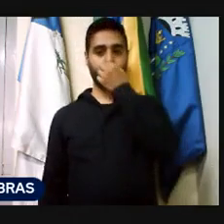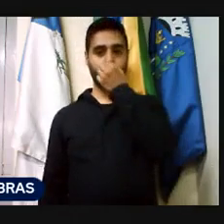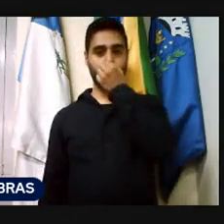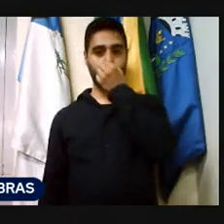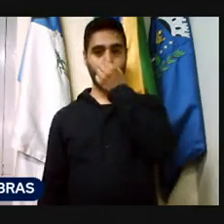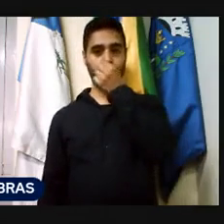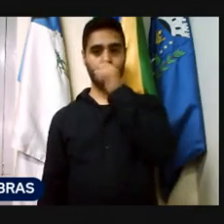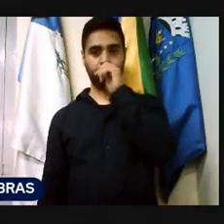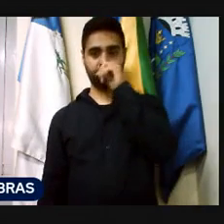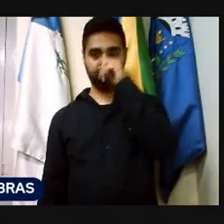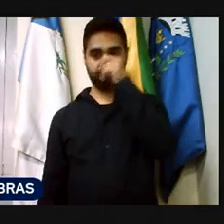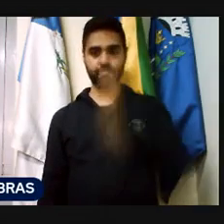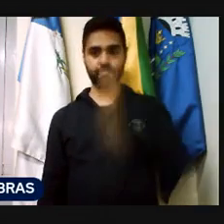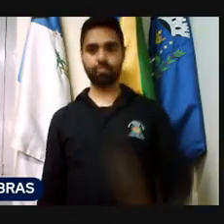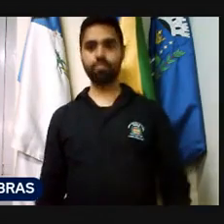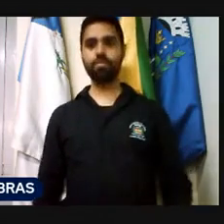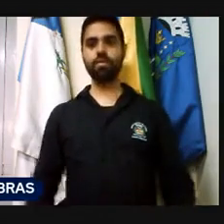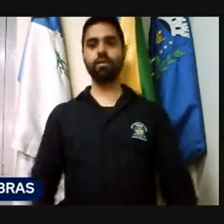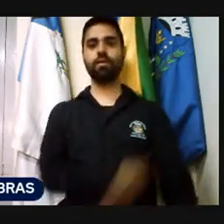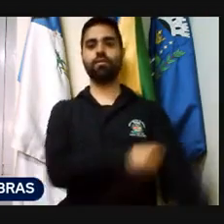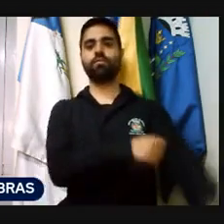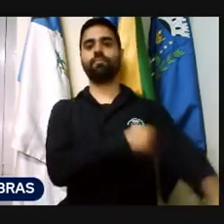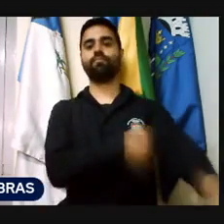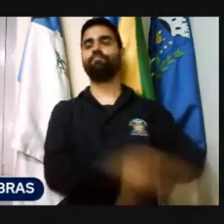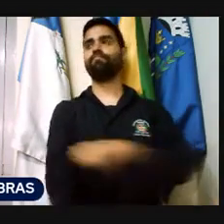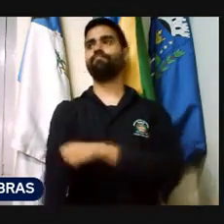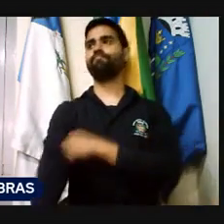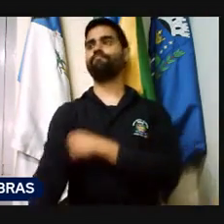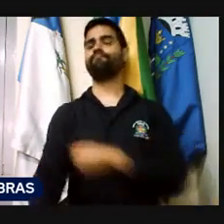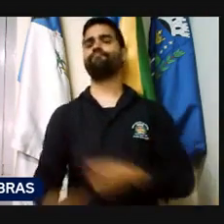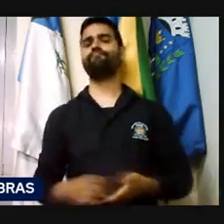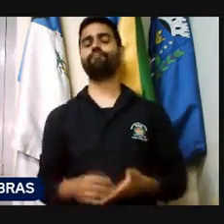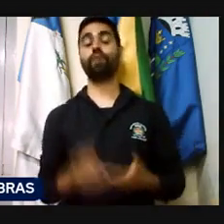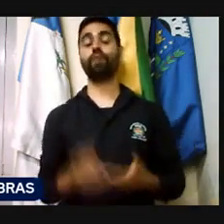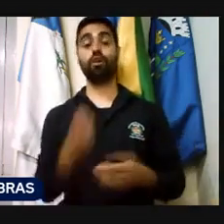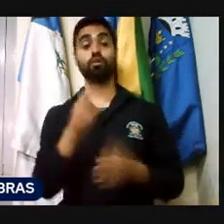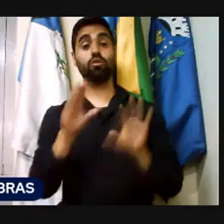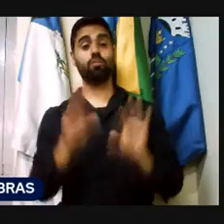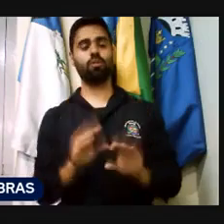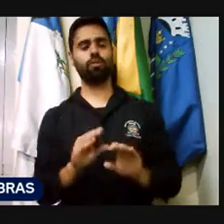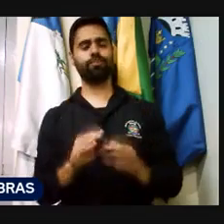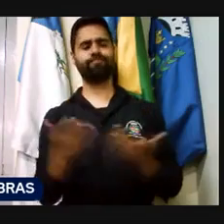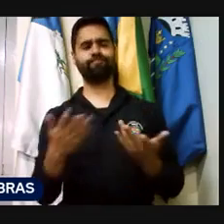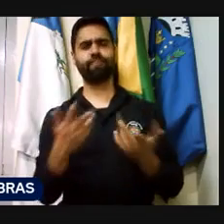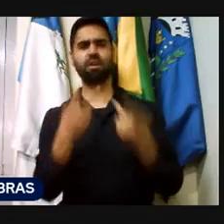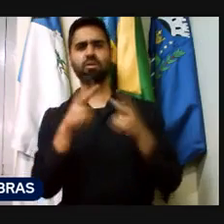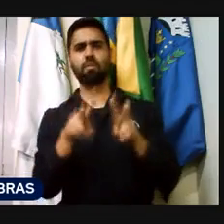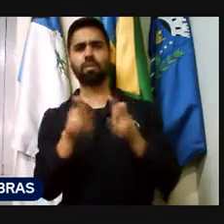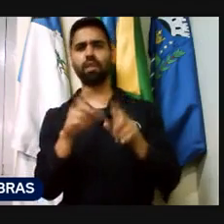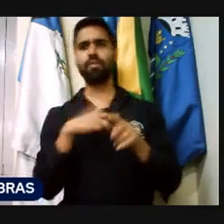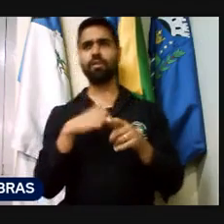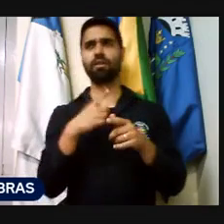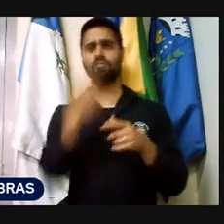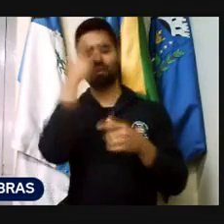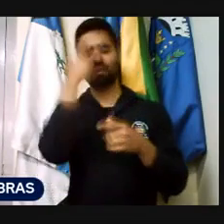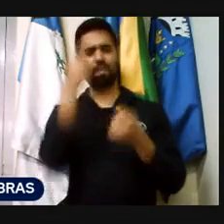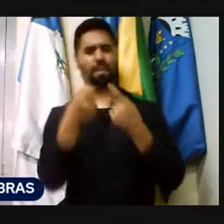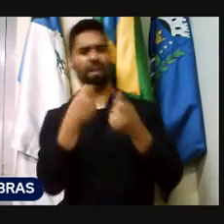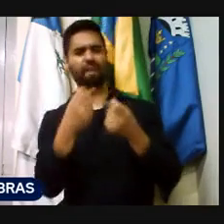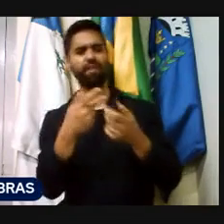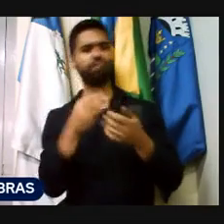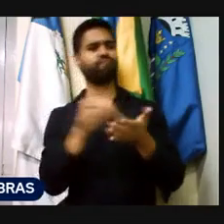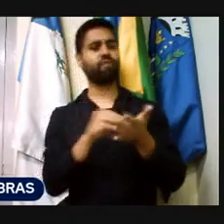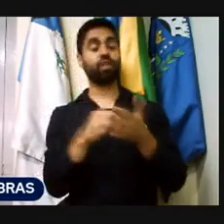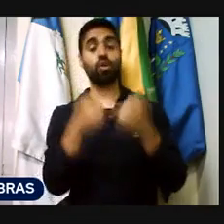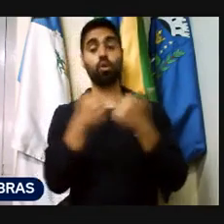internautas. Às vezes a gente vê tanta reclamação do ônibus do nosso município aqui e às vezes fica só na reclamação.